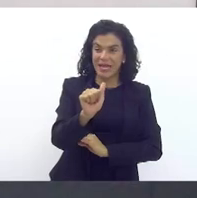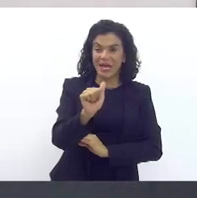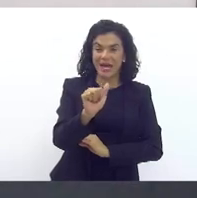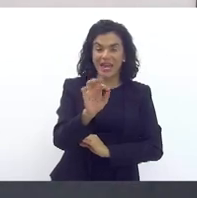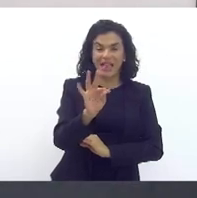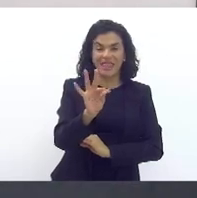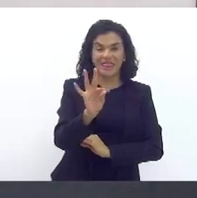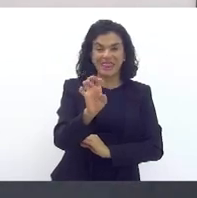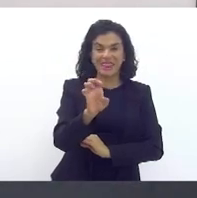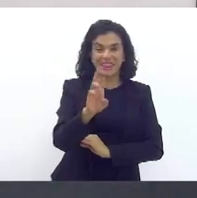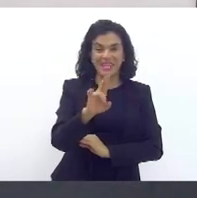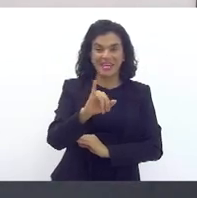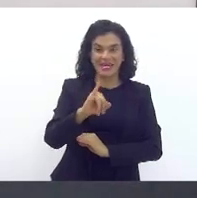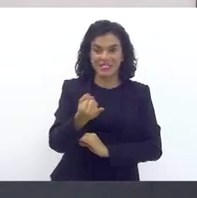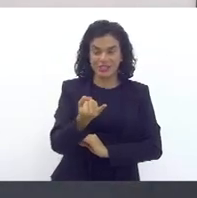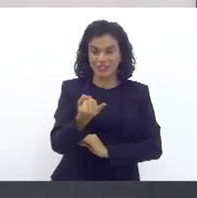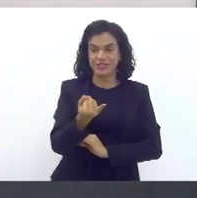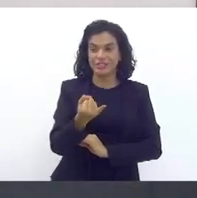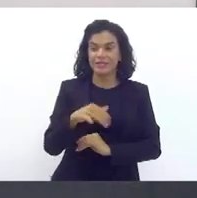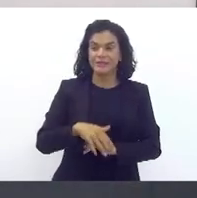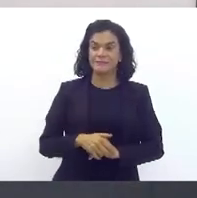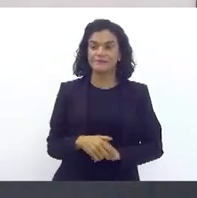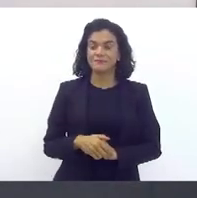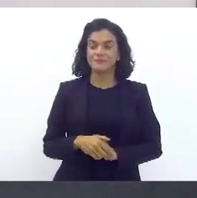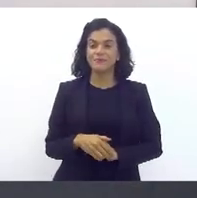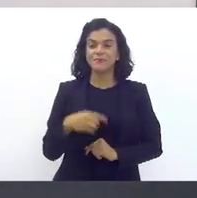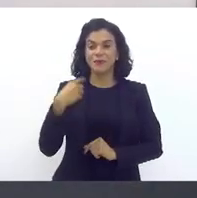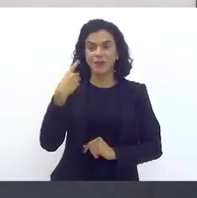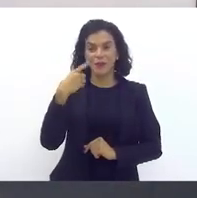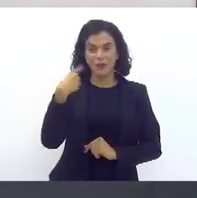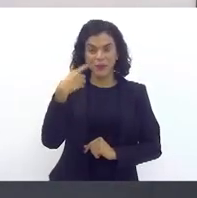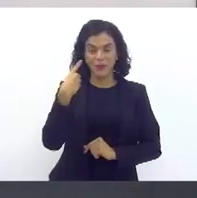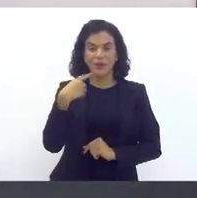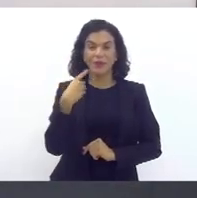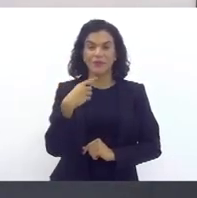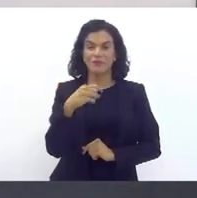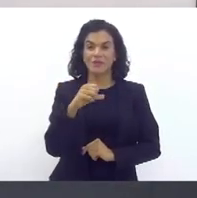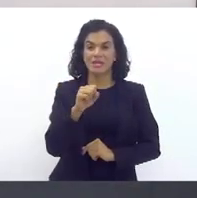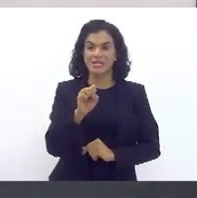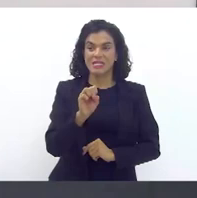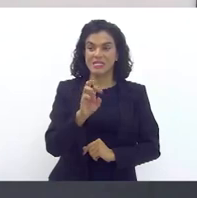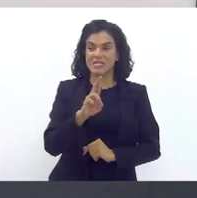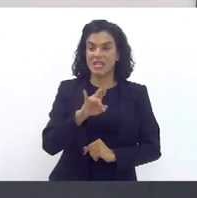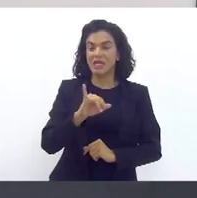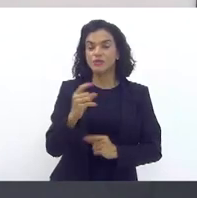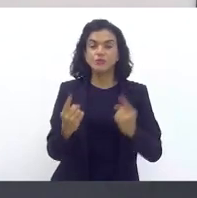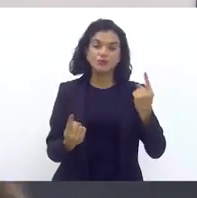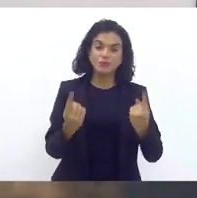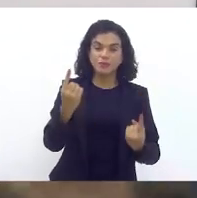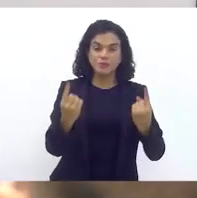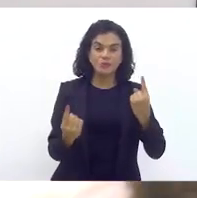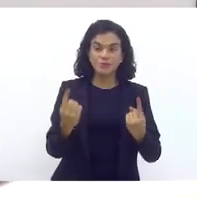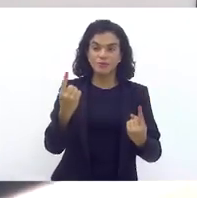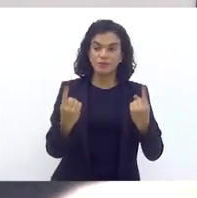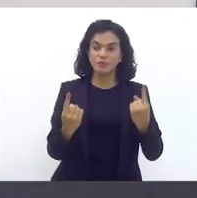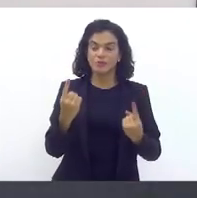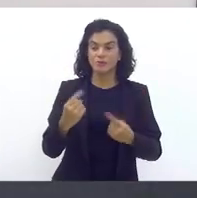Satenge. Isso. Doutor Sérgio Simões, doutora Fátima, não sei quem gostaria de falar.